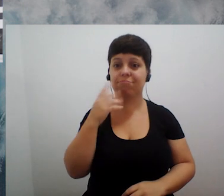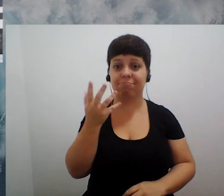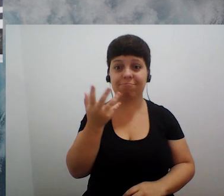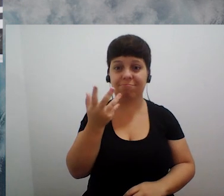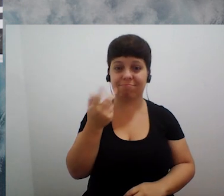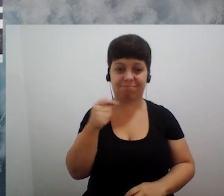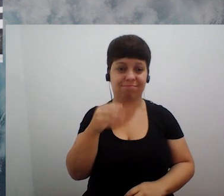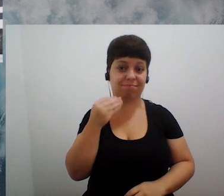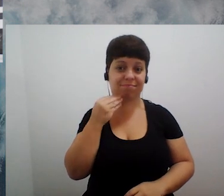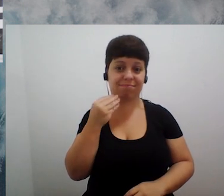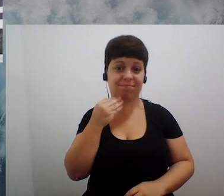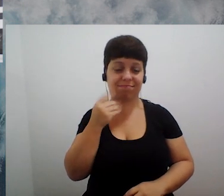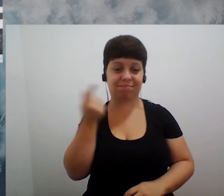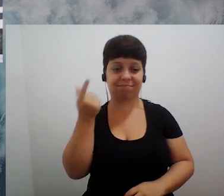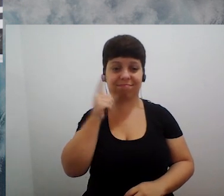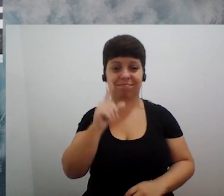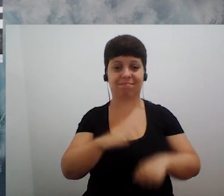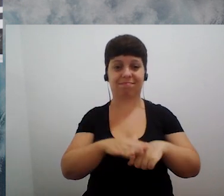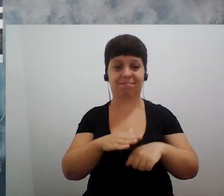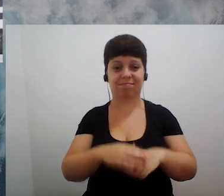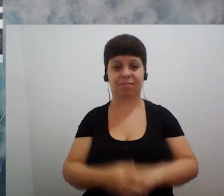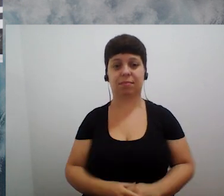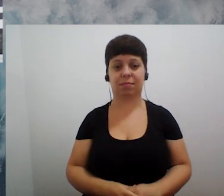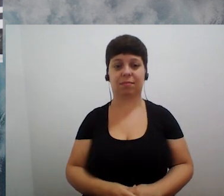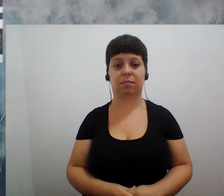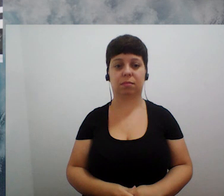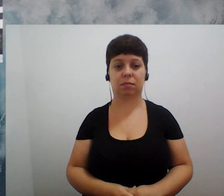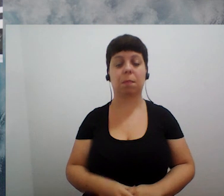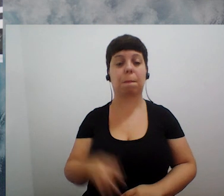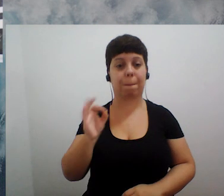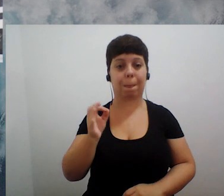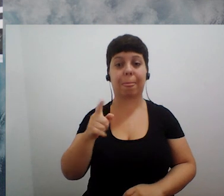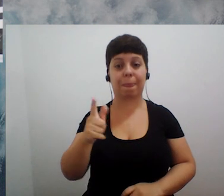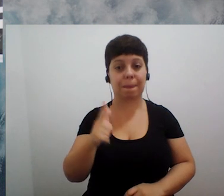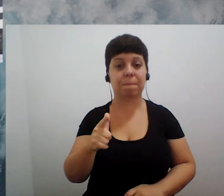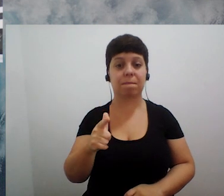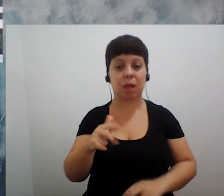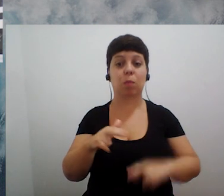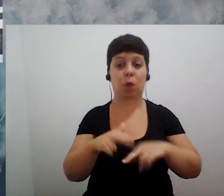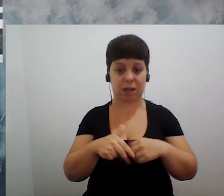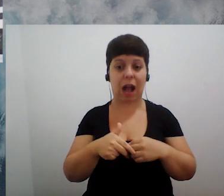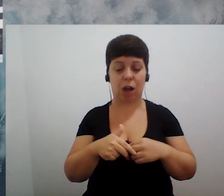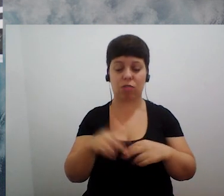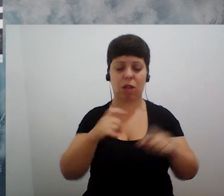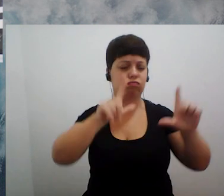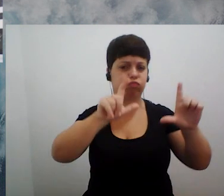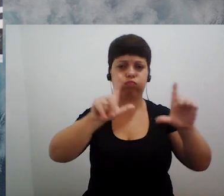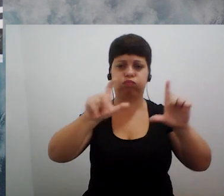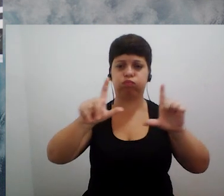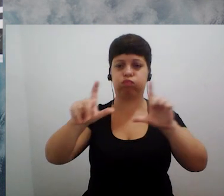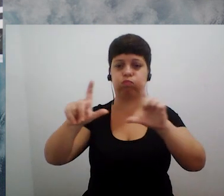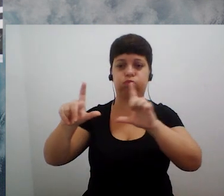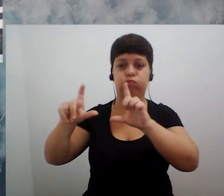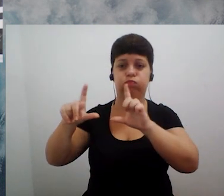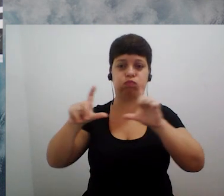tão encantadora essa possibilidade de você fazer isso. É, foi graças a isso, graças a esse registro que